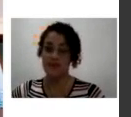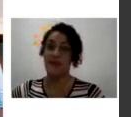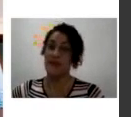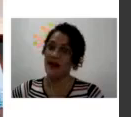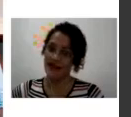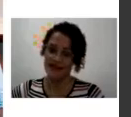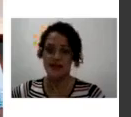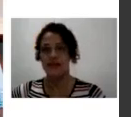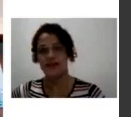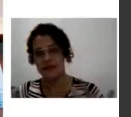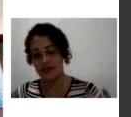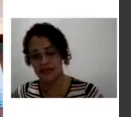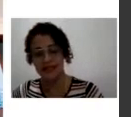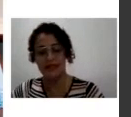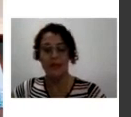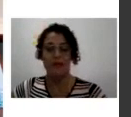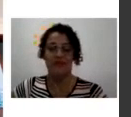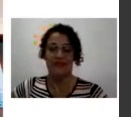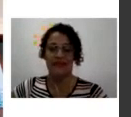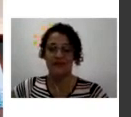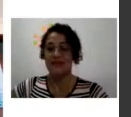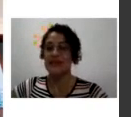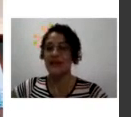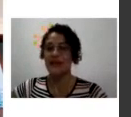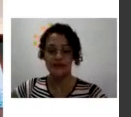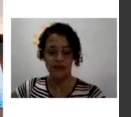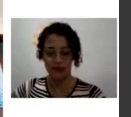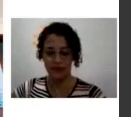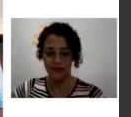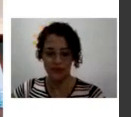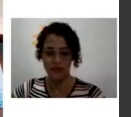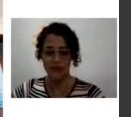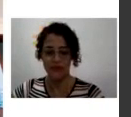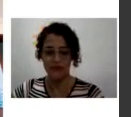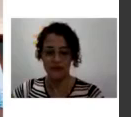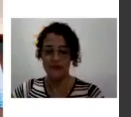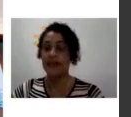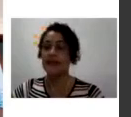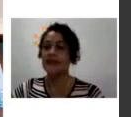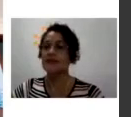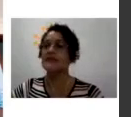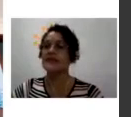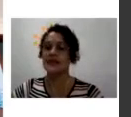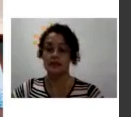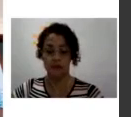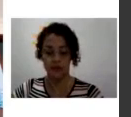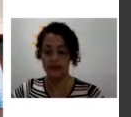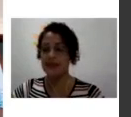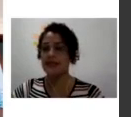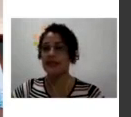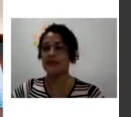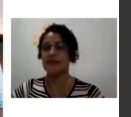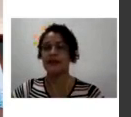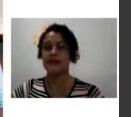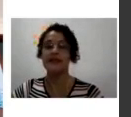as bolsas foram pagas, a gente estava mais feliz, aconteceu ali o fórum, né, dos cursos de filosofia das universidades